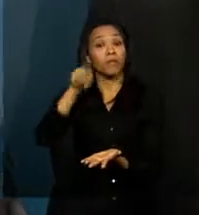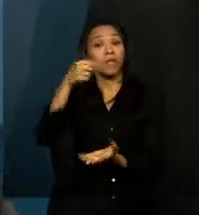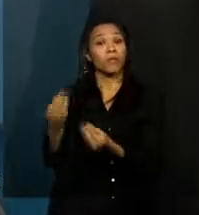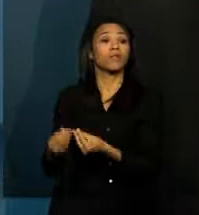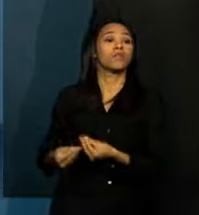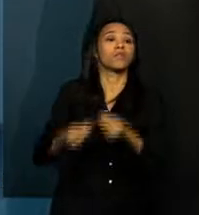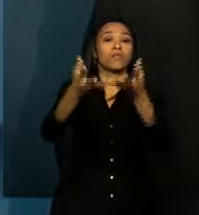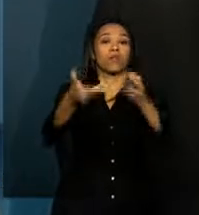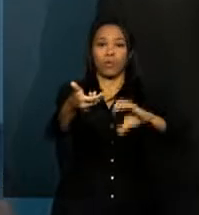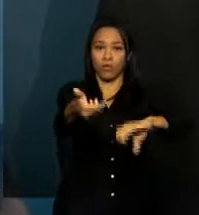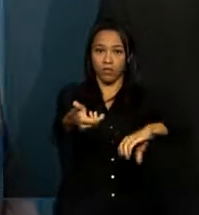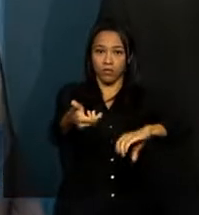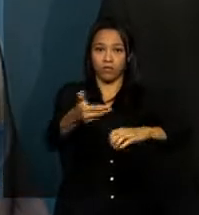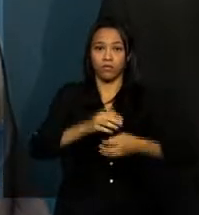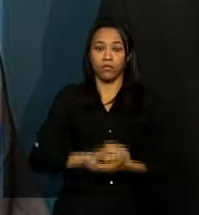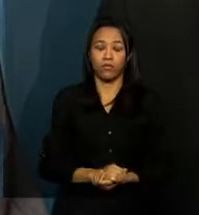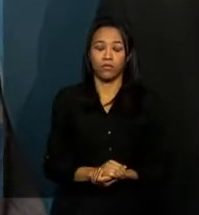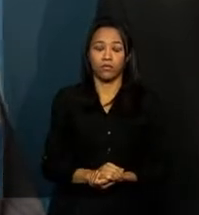Congresso Nacional.